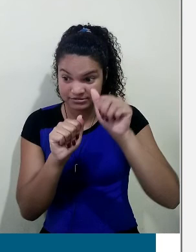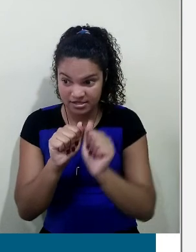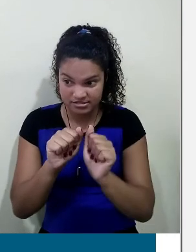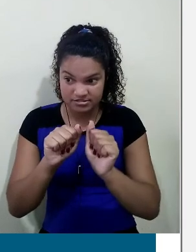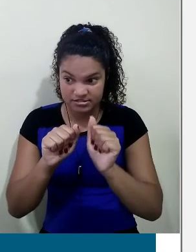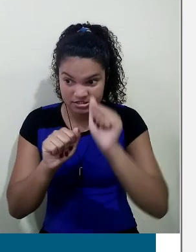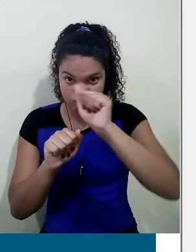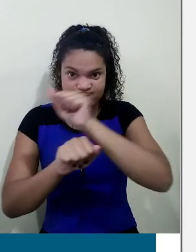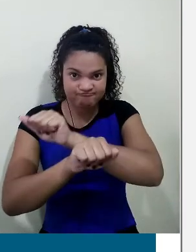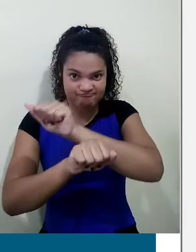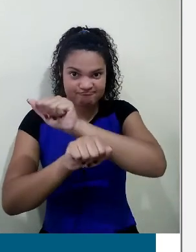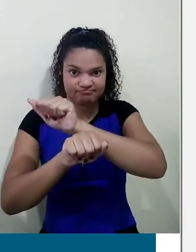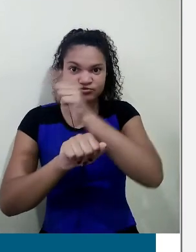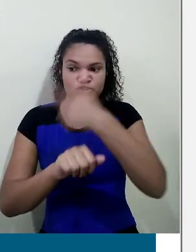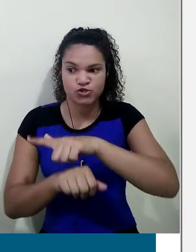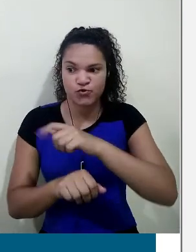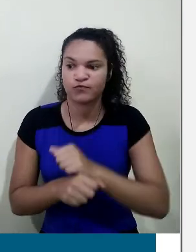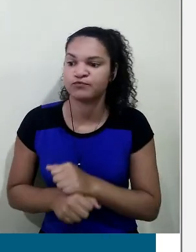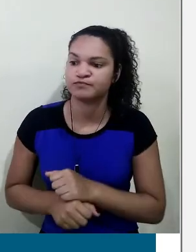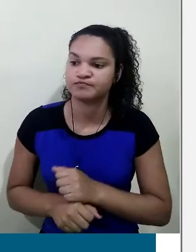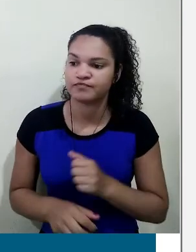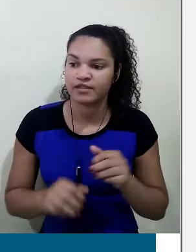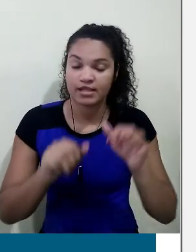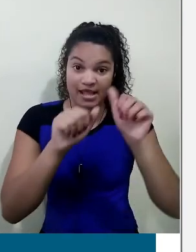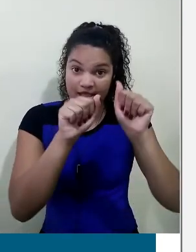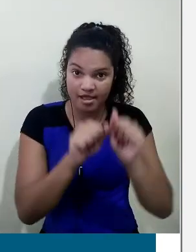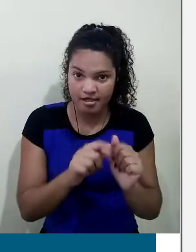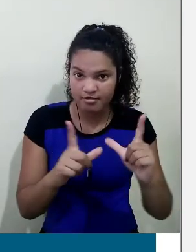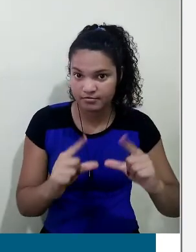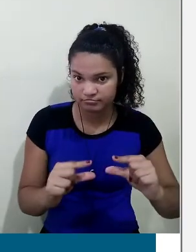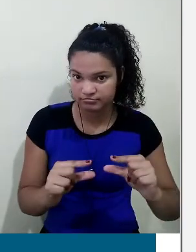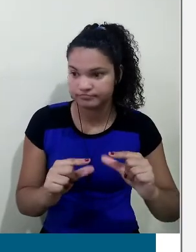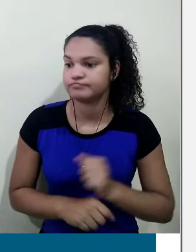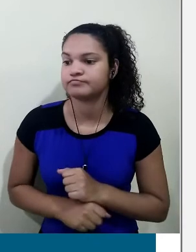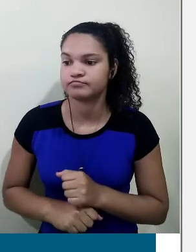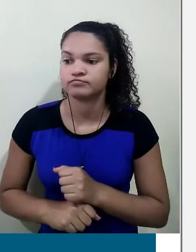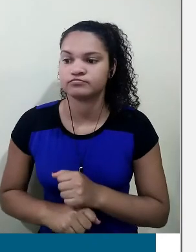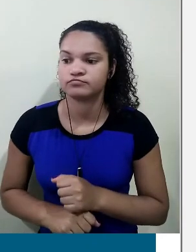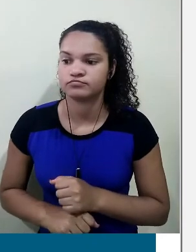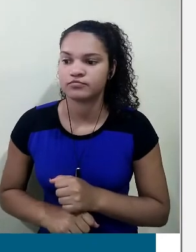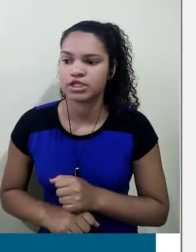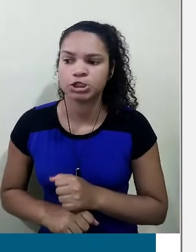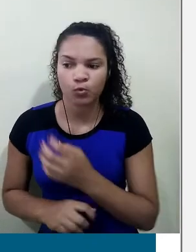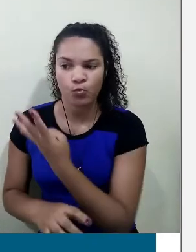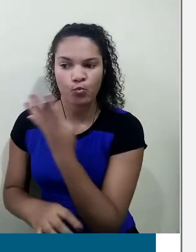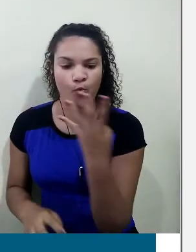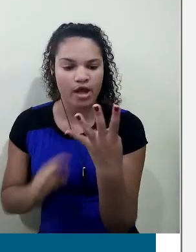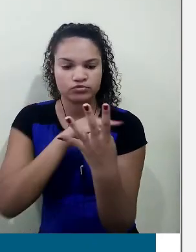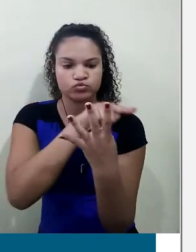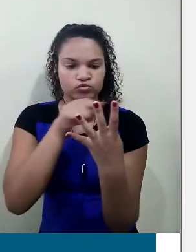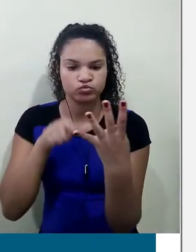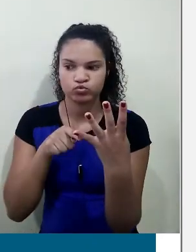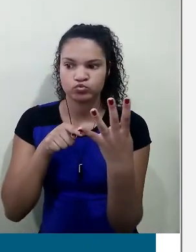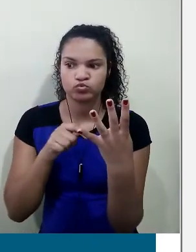azinho com azão, mais uma vez o heterozigoto, e azinho com azinho, homozigoto recessivo. Em 4